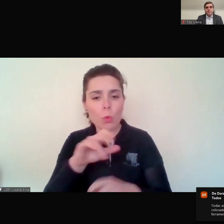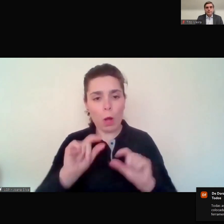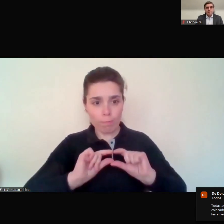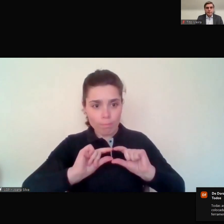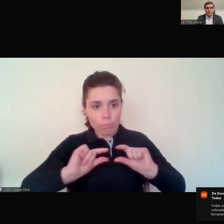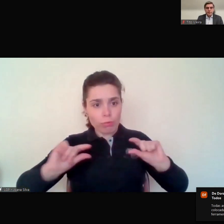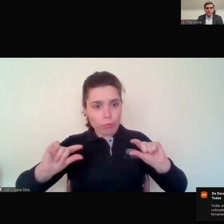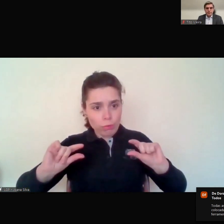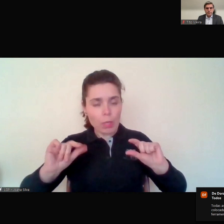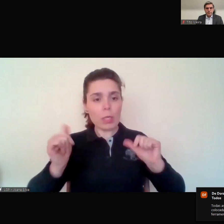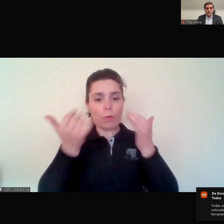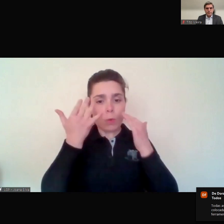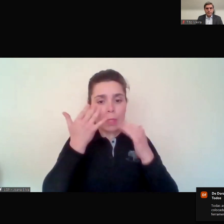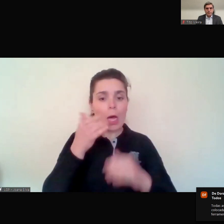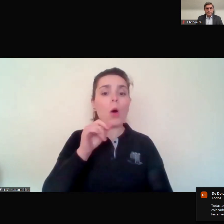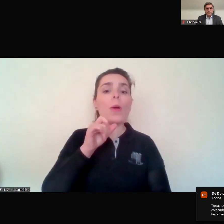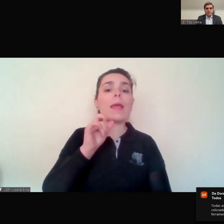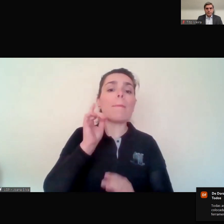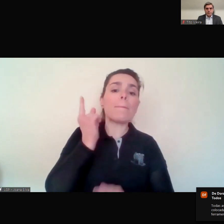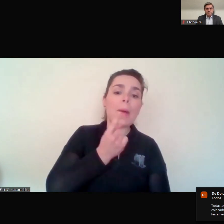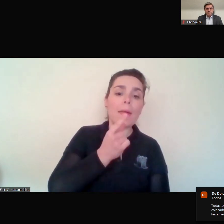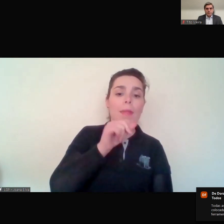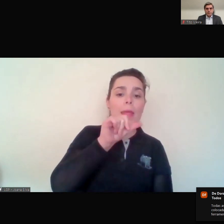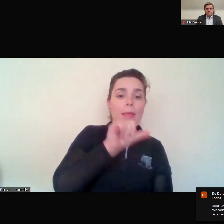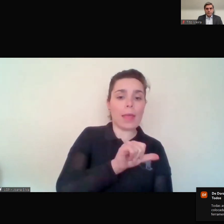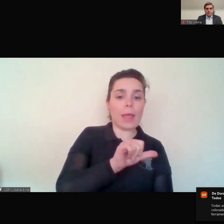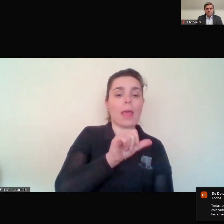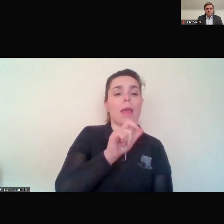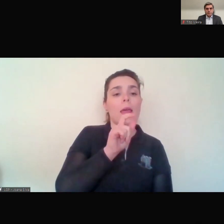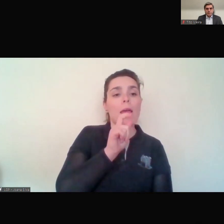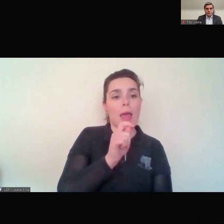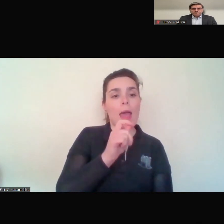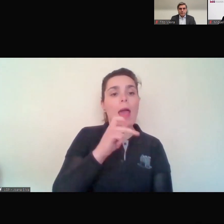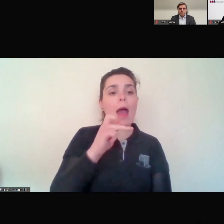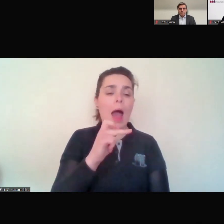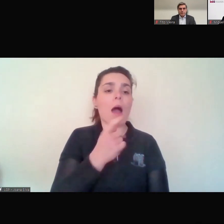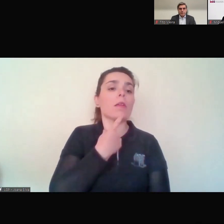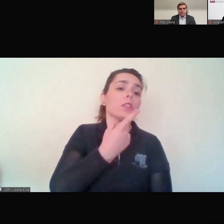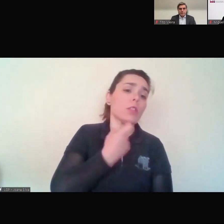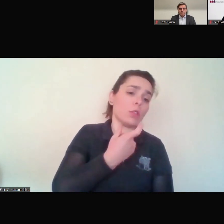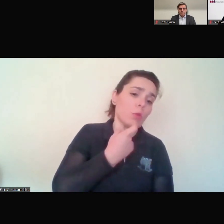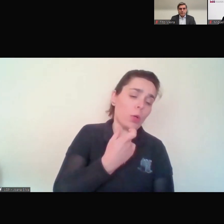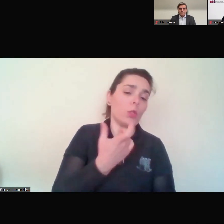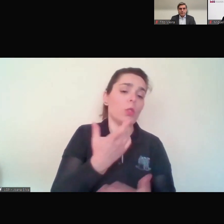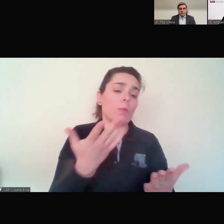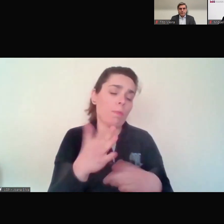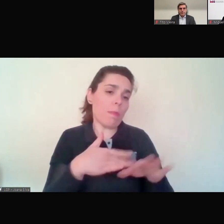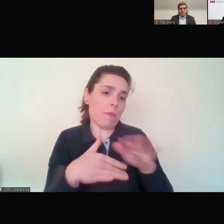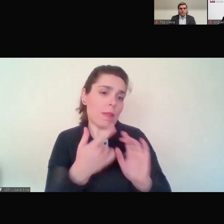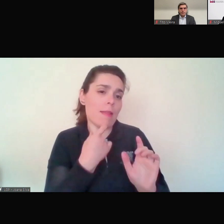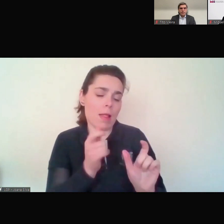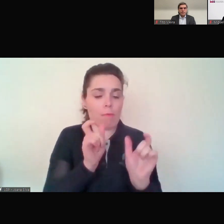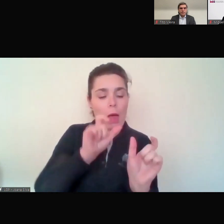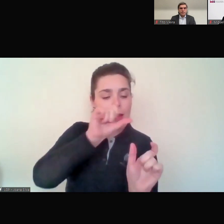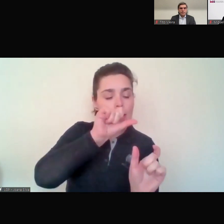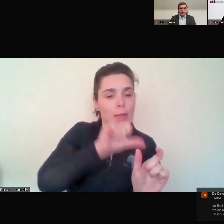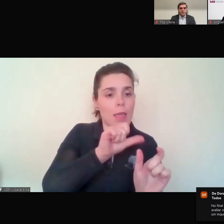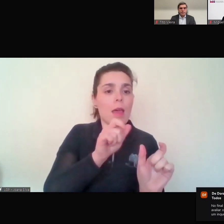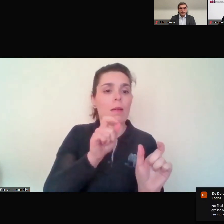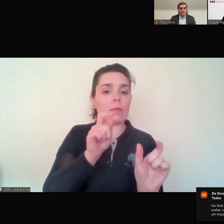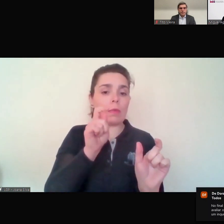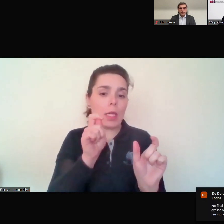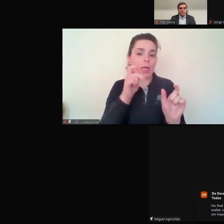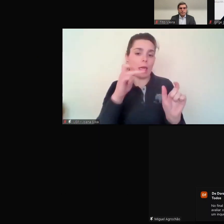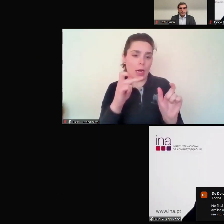e indicada por QIA, do inglês Questions and Answers. Passo a palavra ao moderador do debate, Miguel